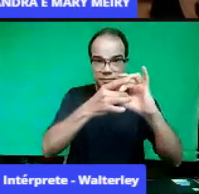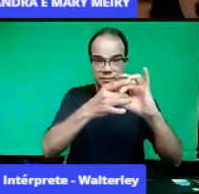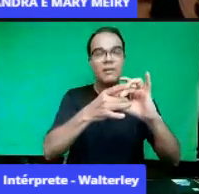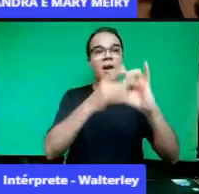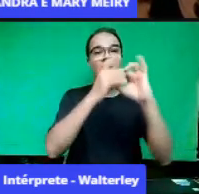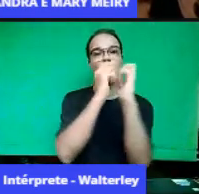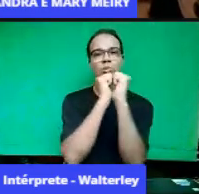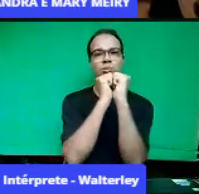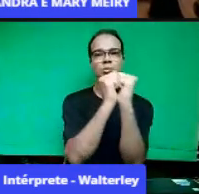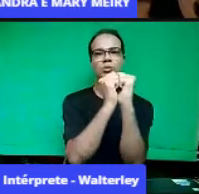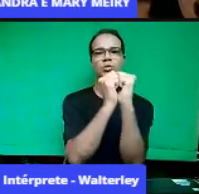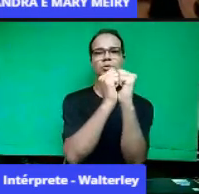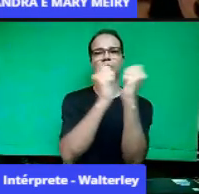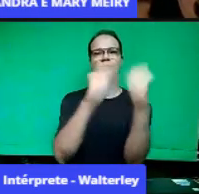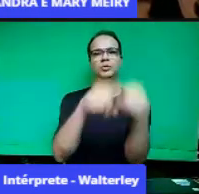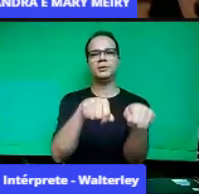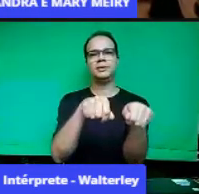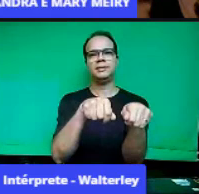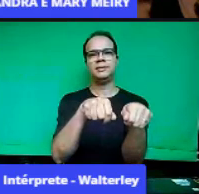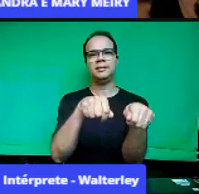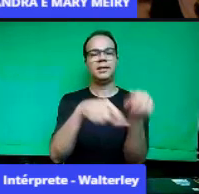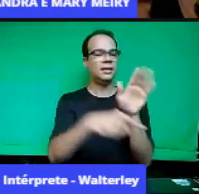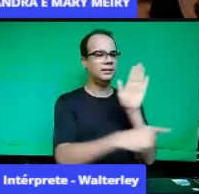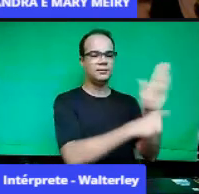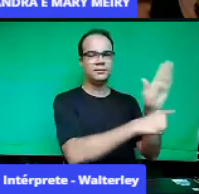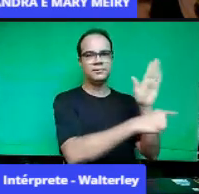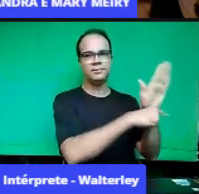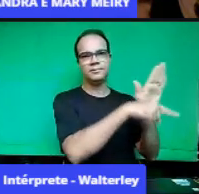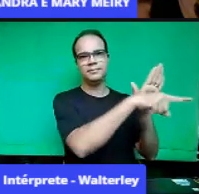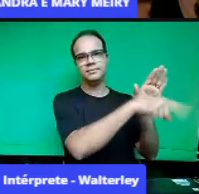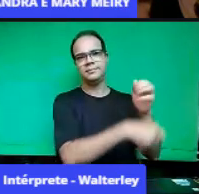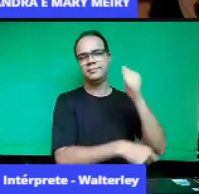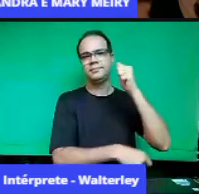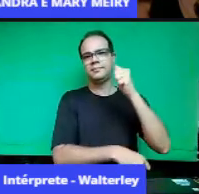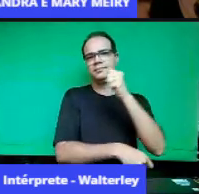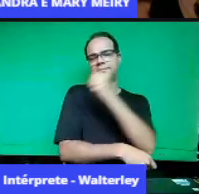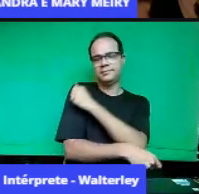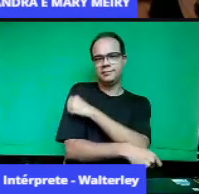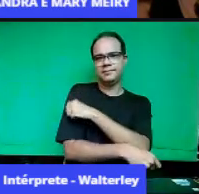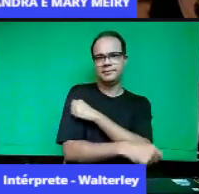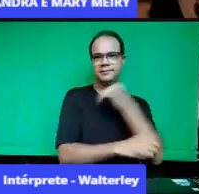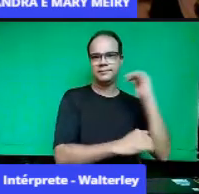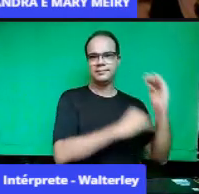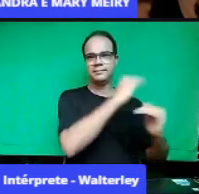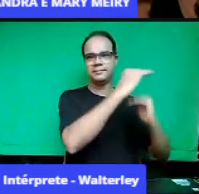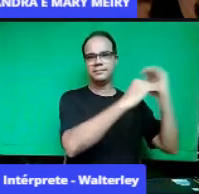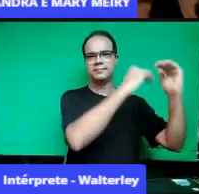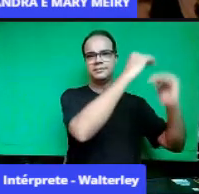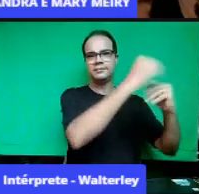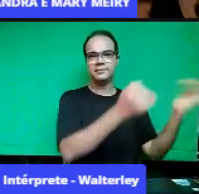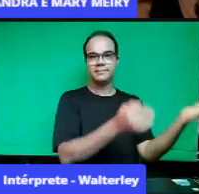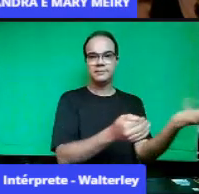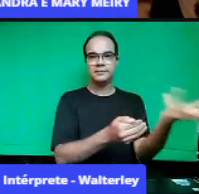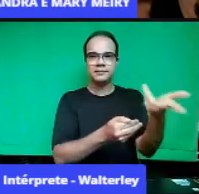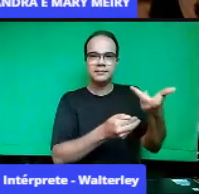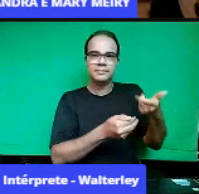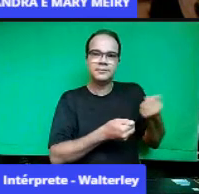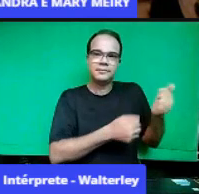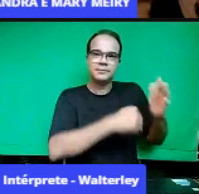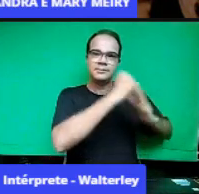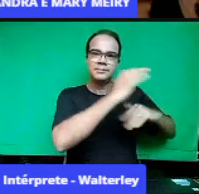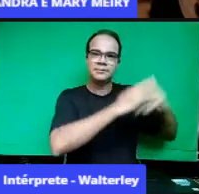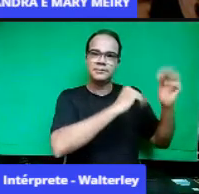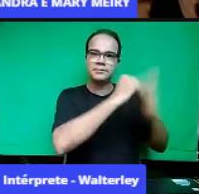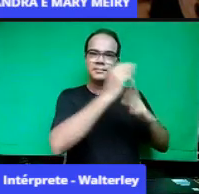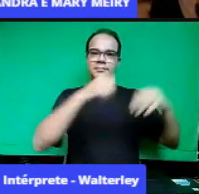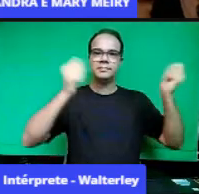da aprendizagem desse aluno, né? Então, essa anuência traz para a gente uma questão, assim, de